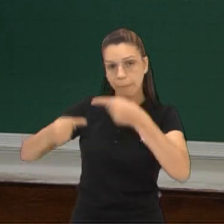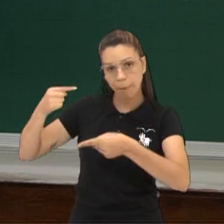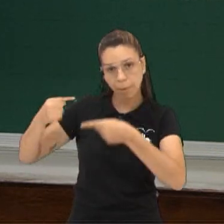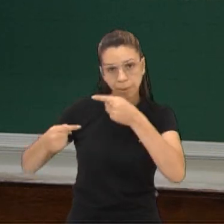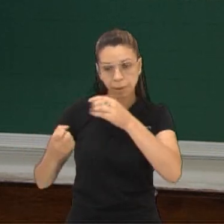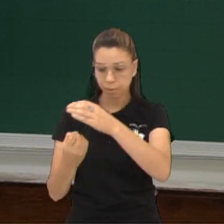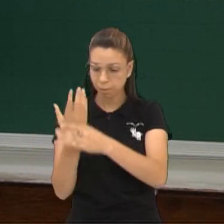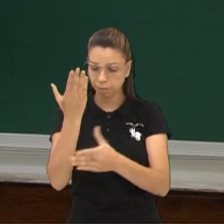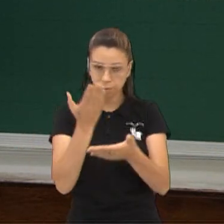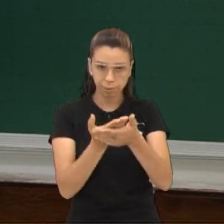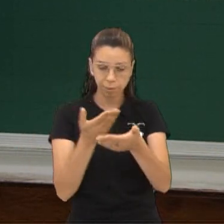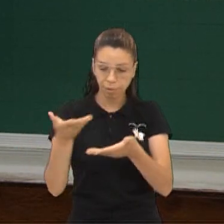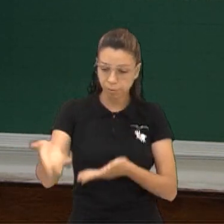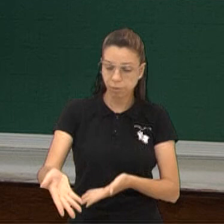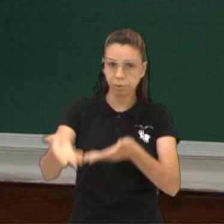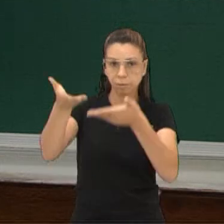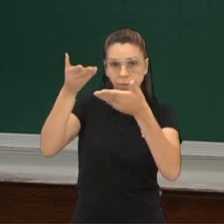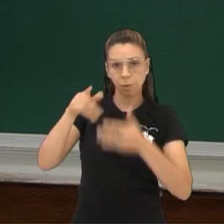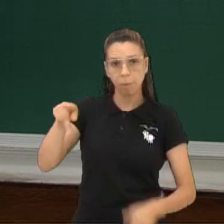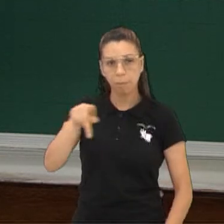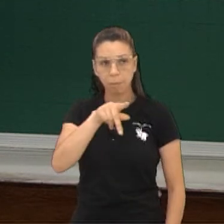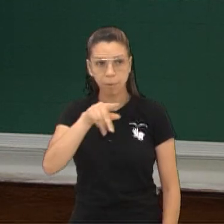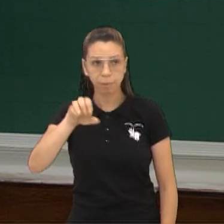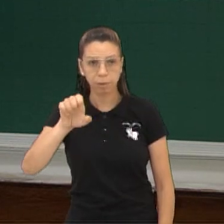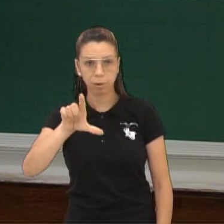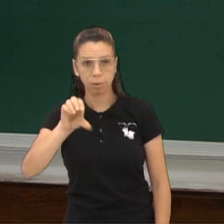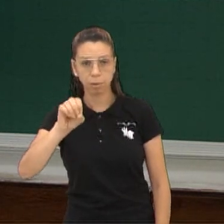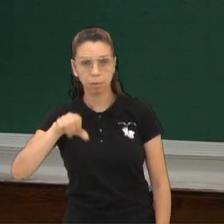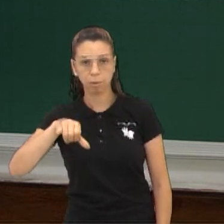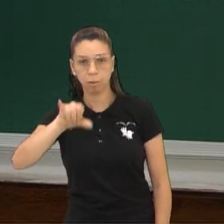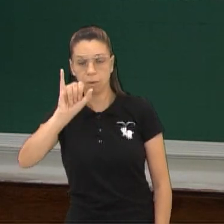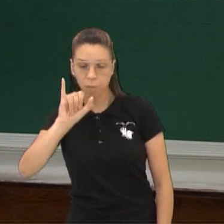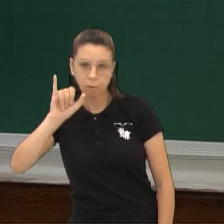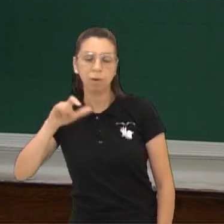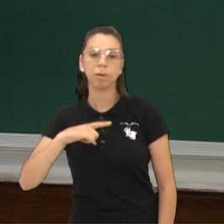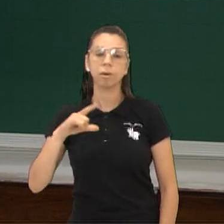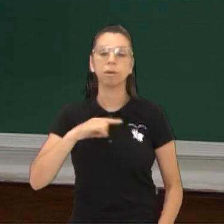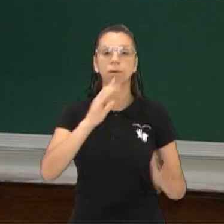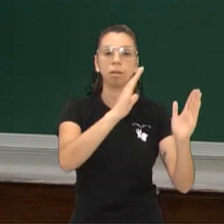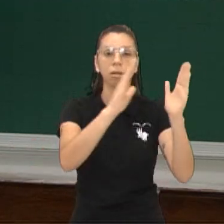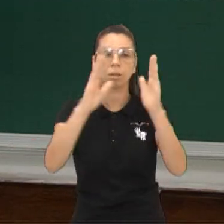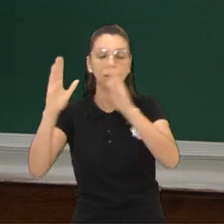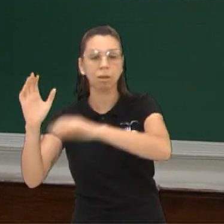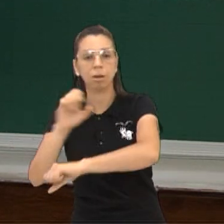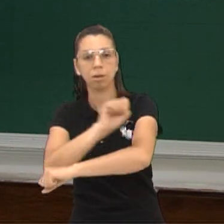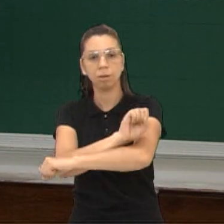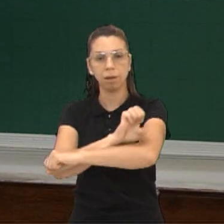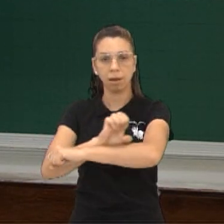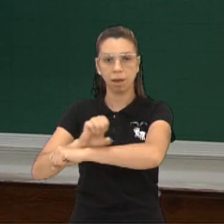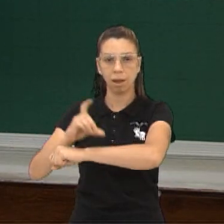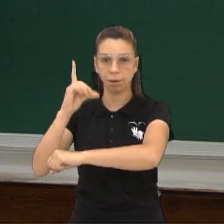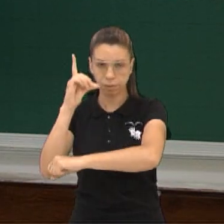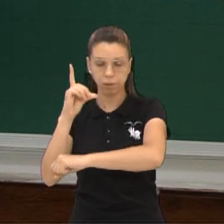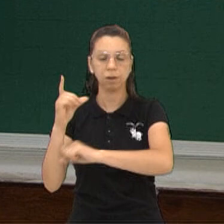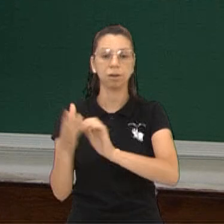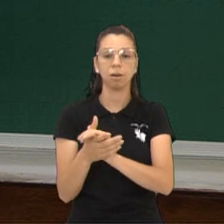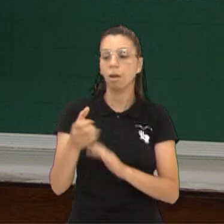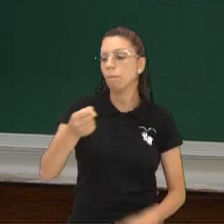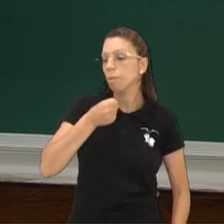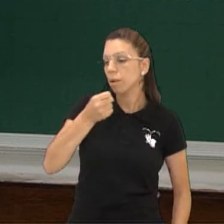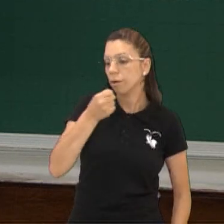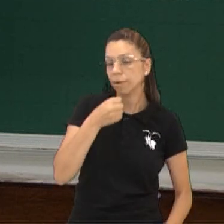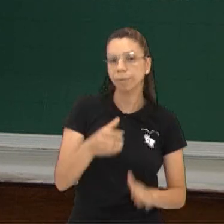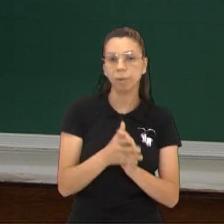Correia. Ele nos concedeu uma entrevista na biblioteca da CED, da Secretaria de Educação. Acompanhe